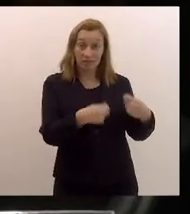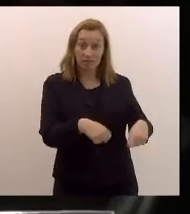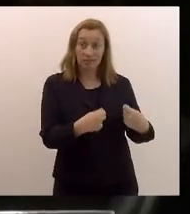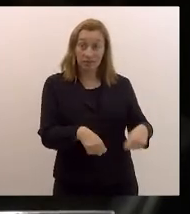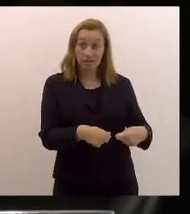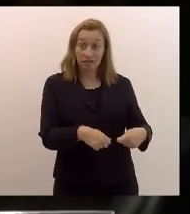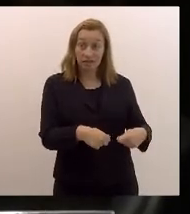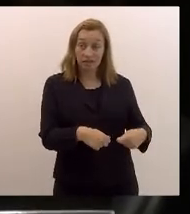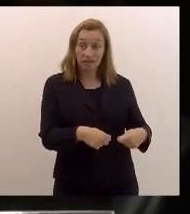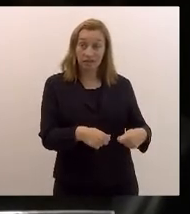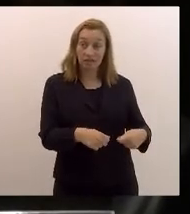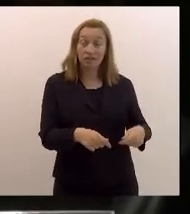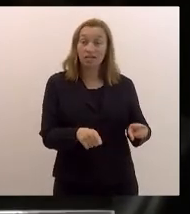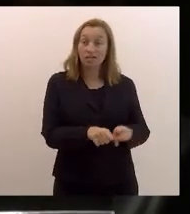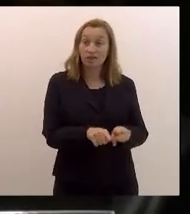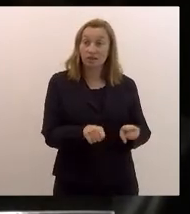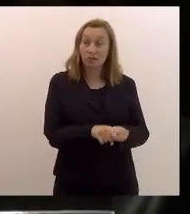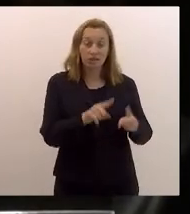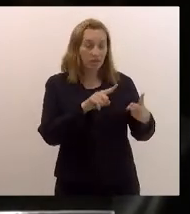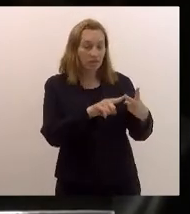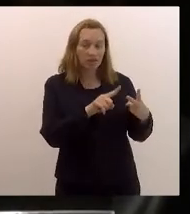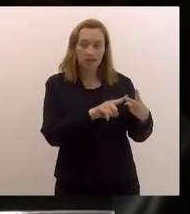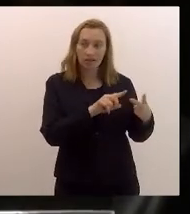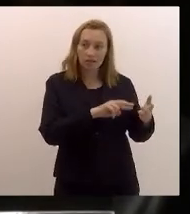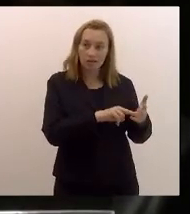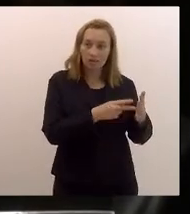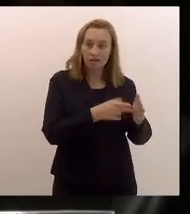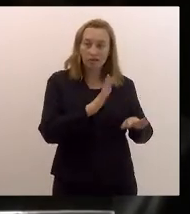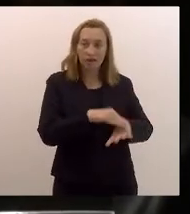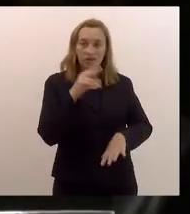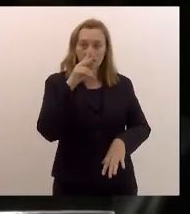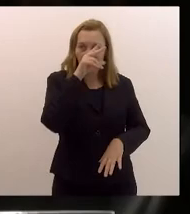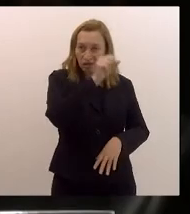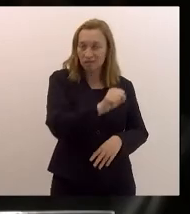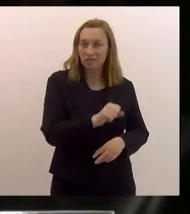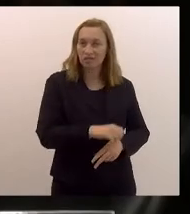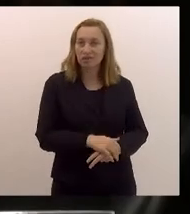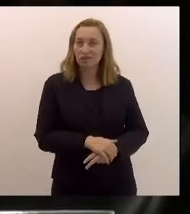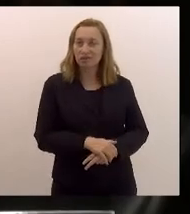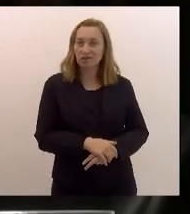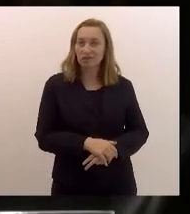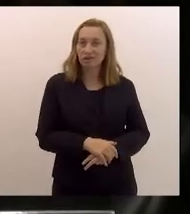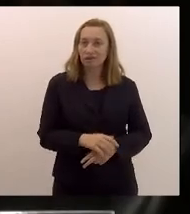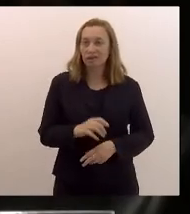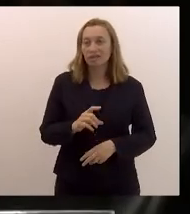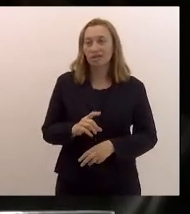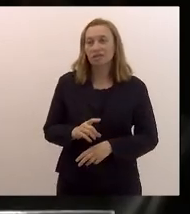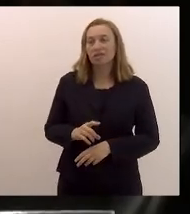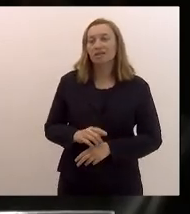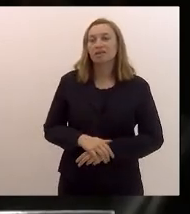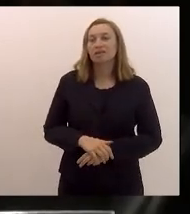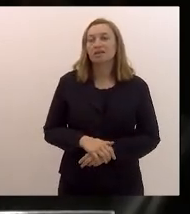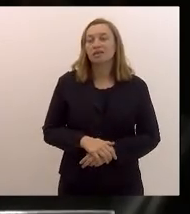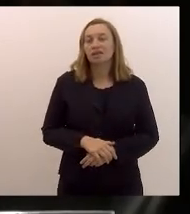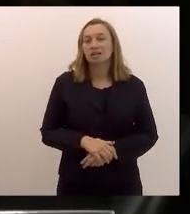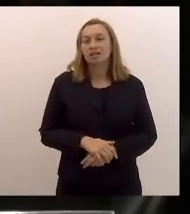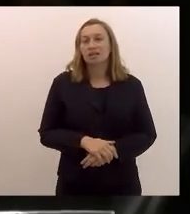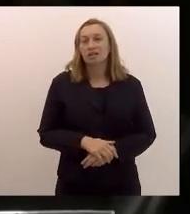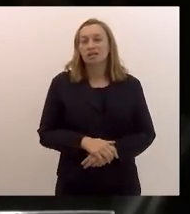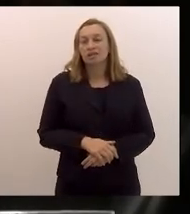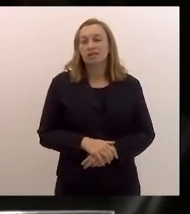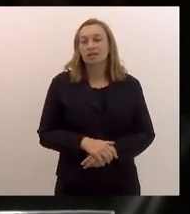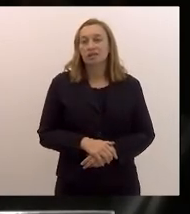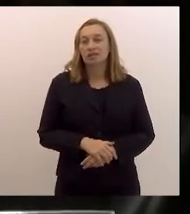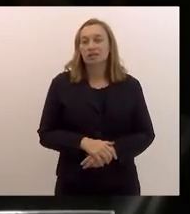e sobretudo o segundo significado ainda é mais forte professora Carla é aquele que não